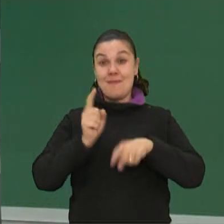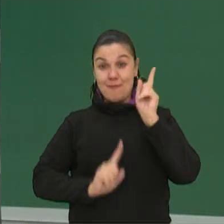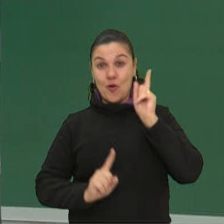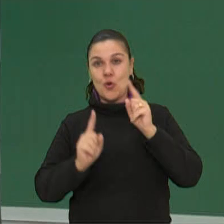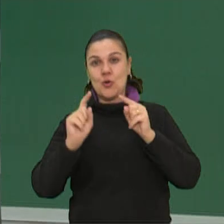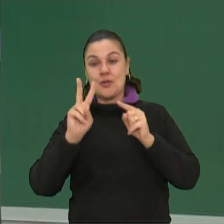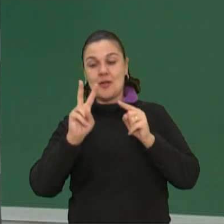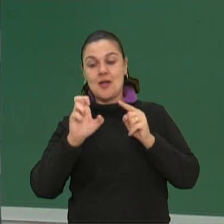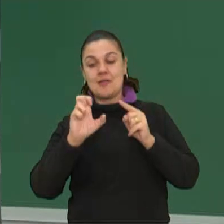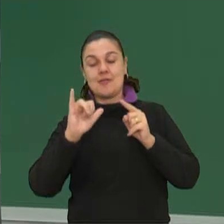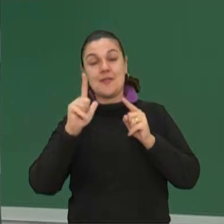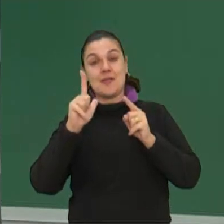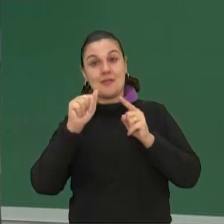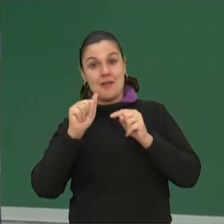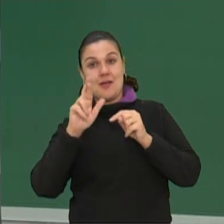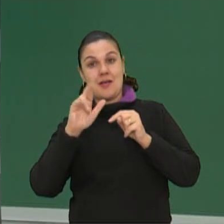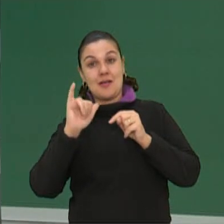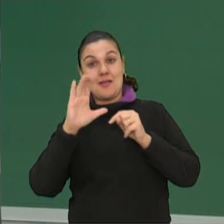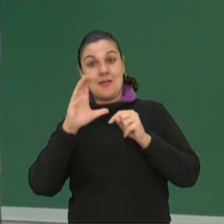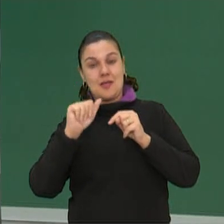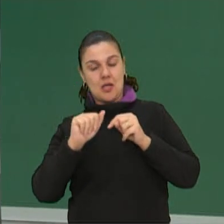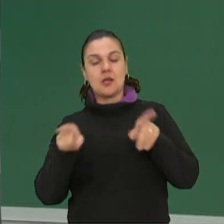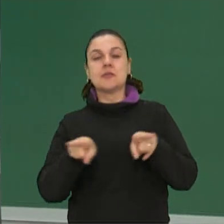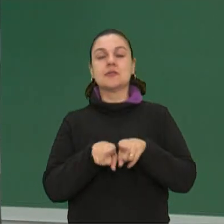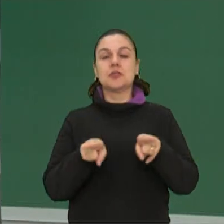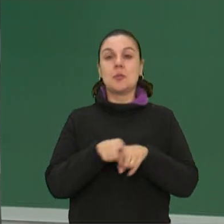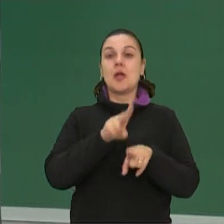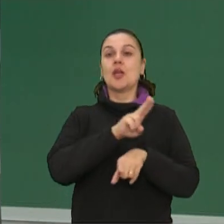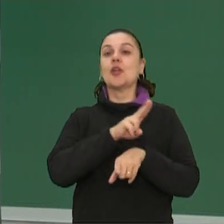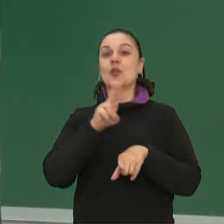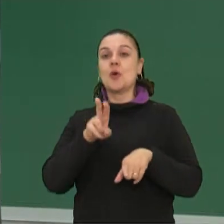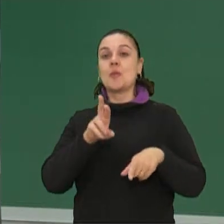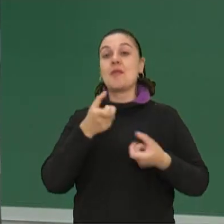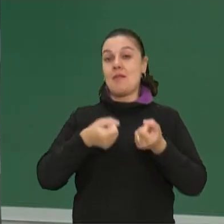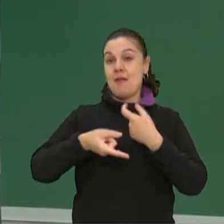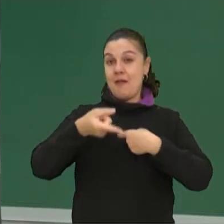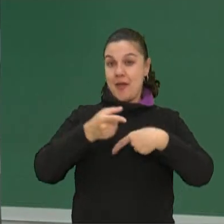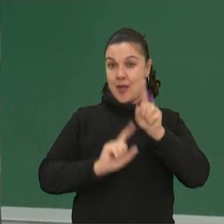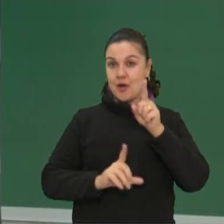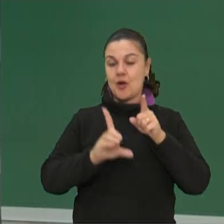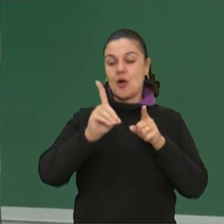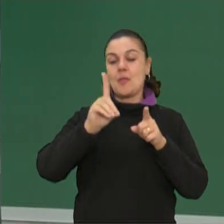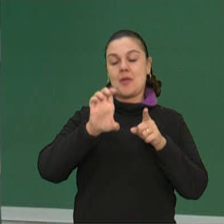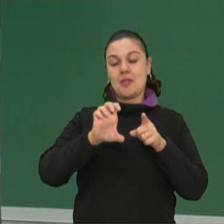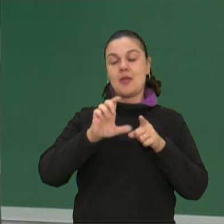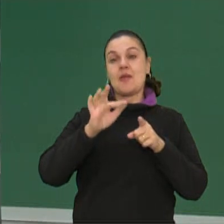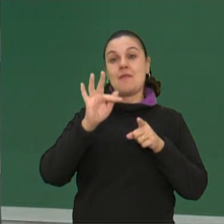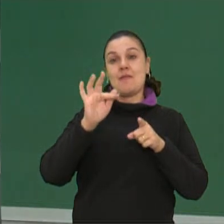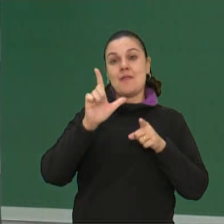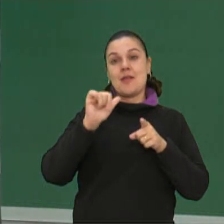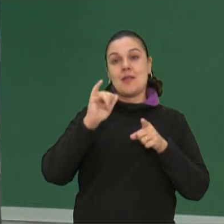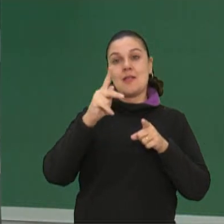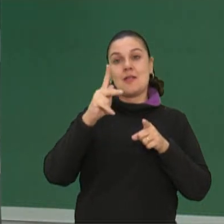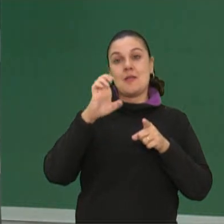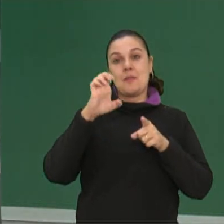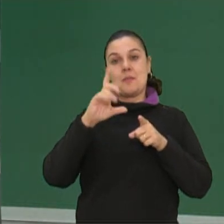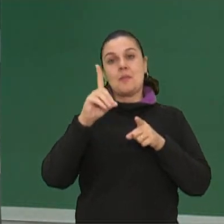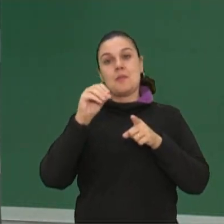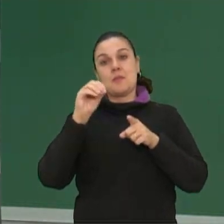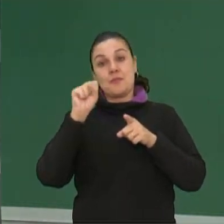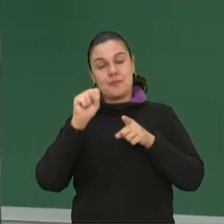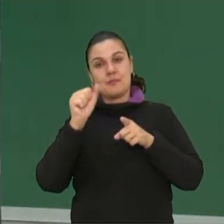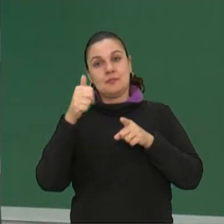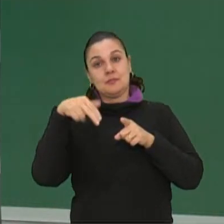Rica, 1720, também chamada de Revolta de Filipe dos Santos, que